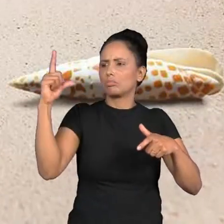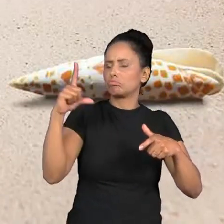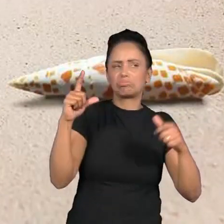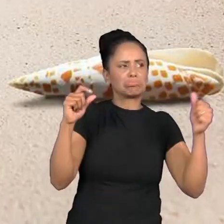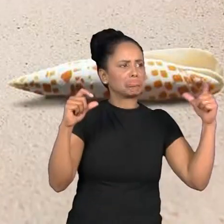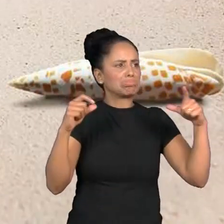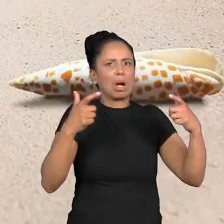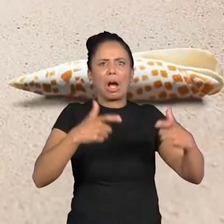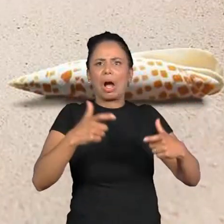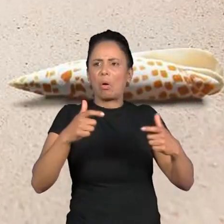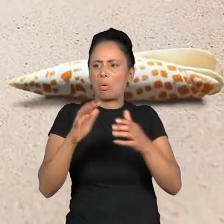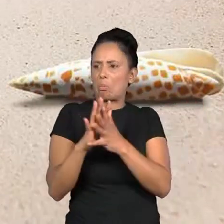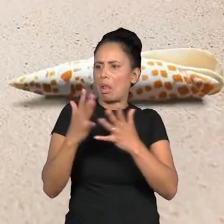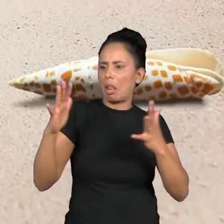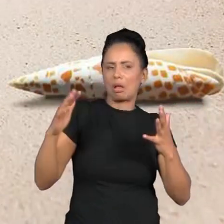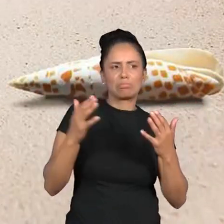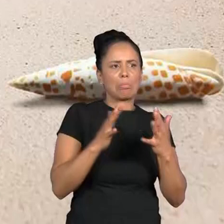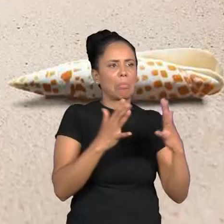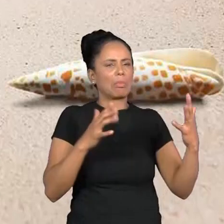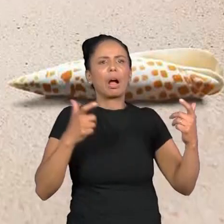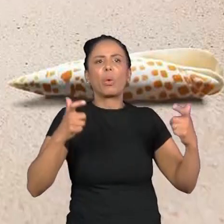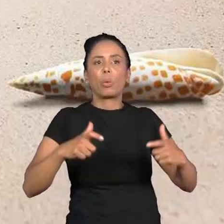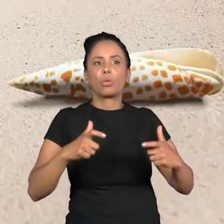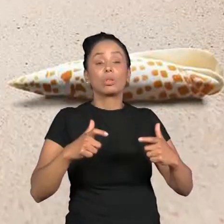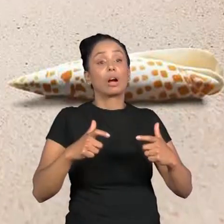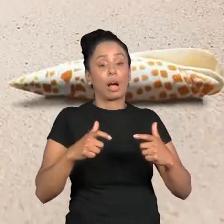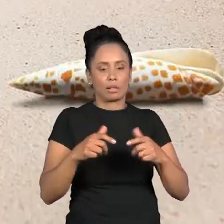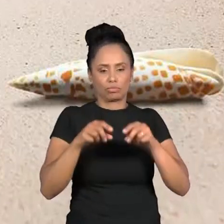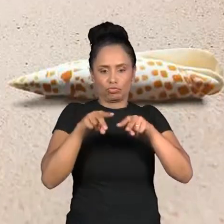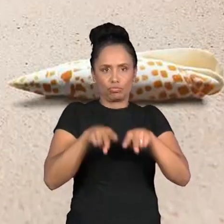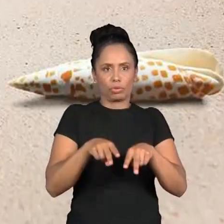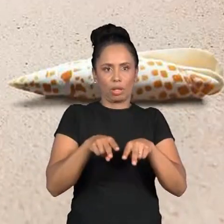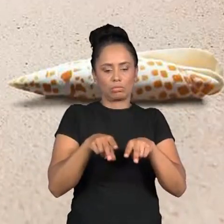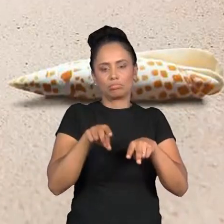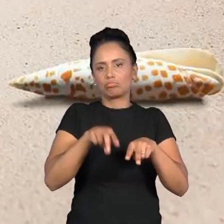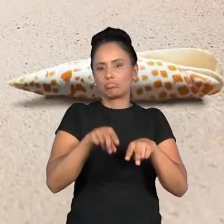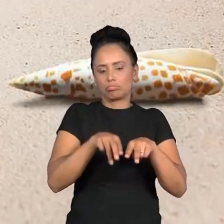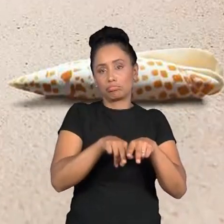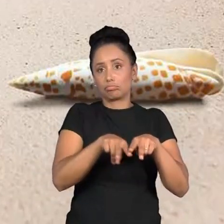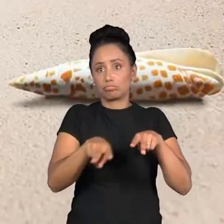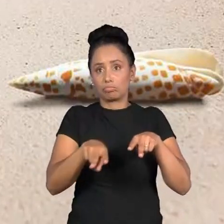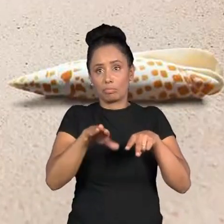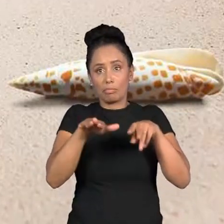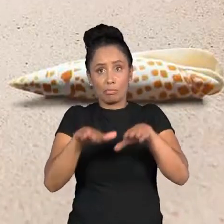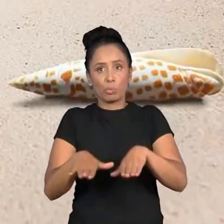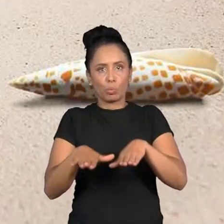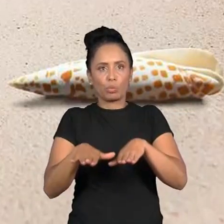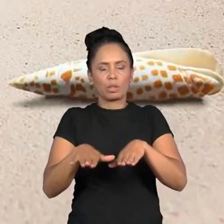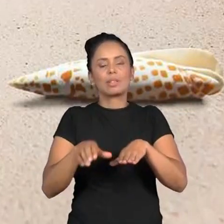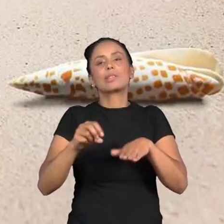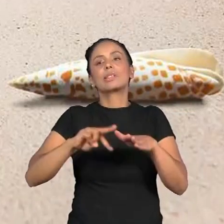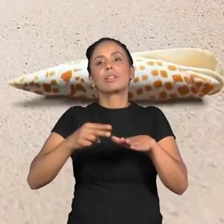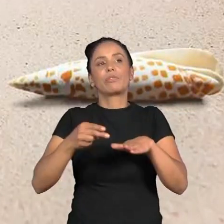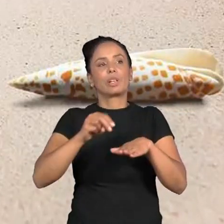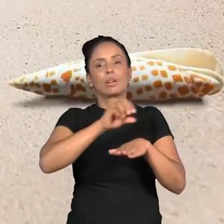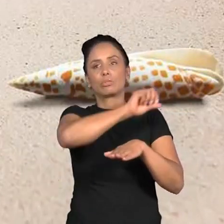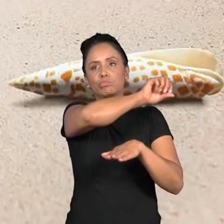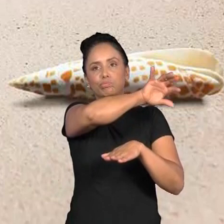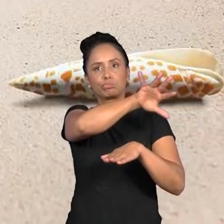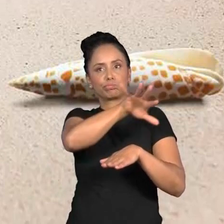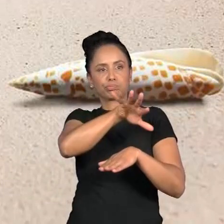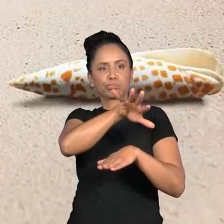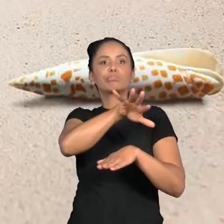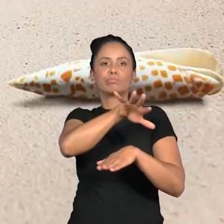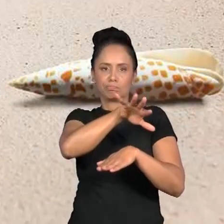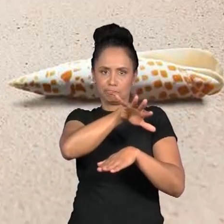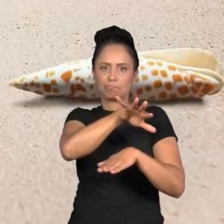sombra ser refletida está do outro. Isso, mas olha só, se observarmos esse chapéu, quase não aparece a